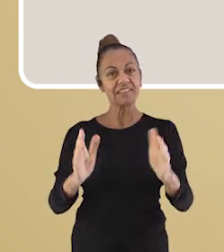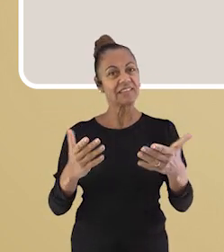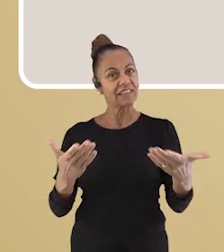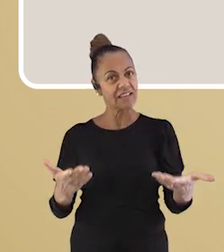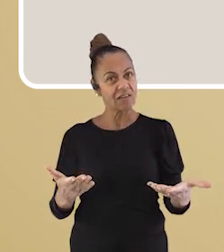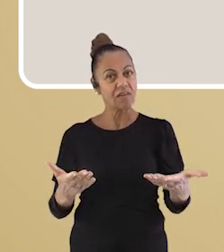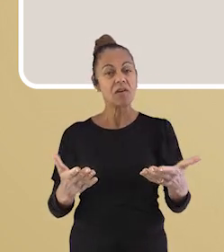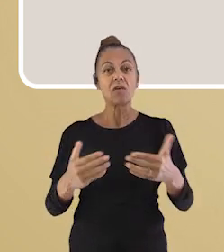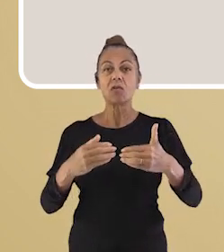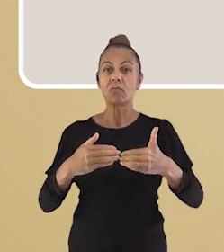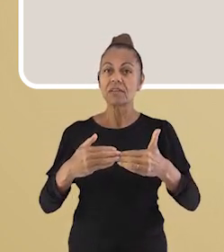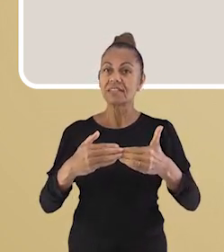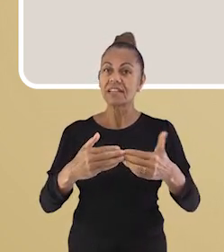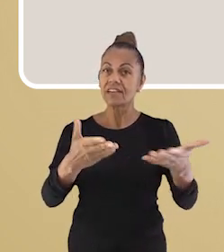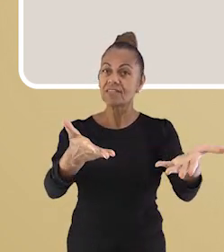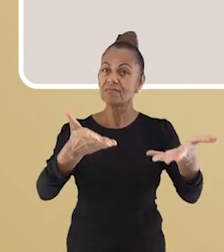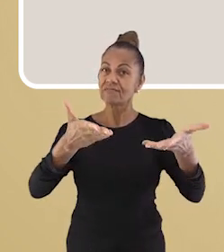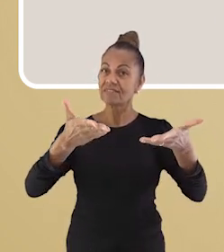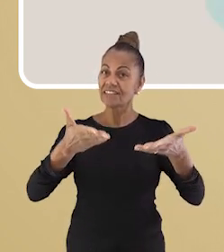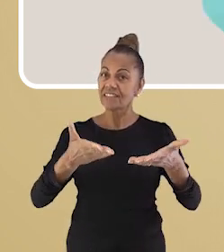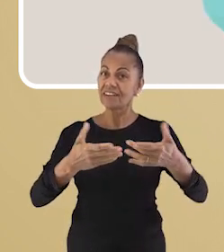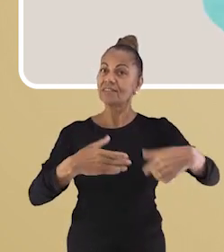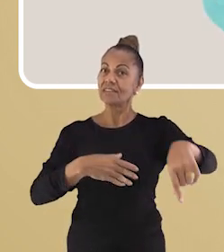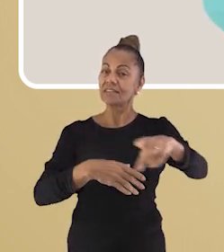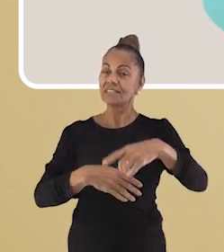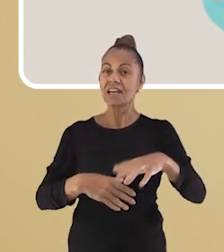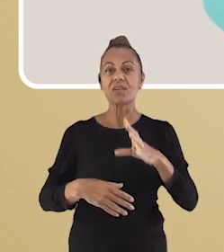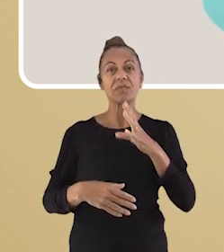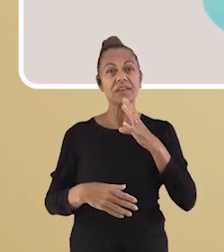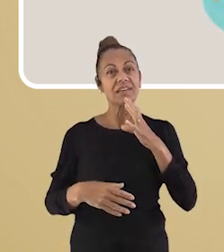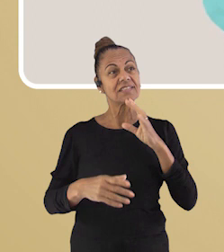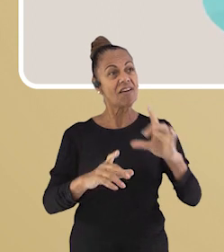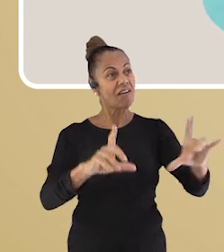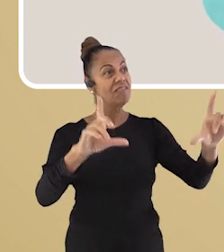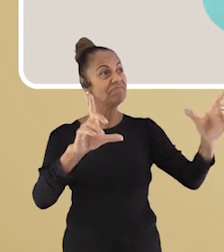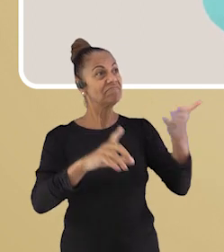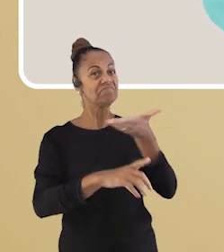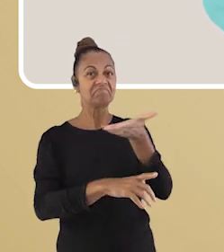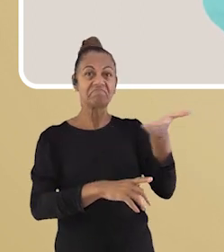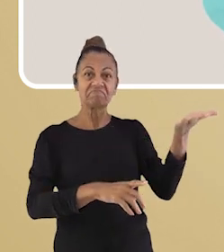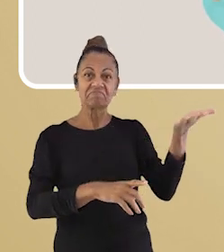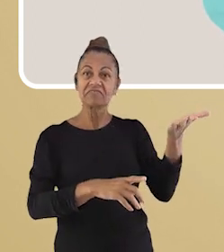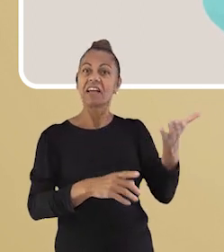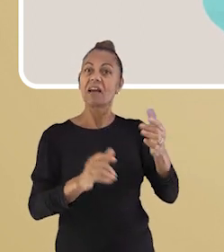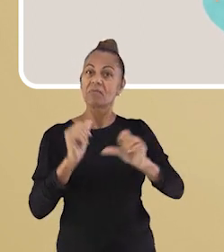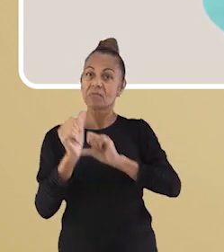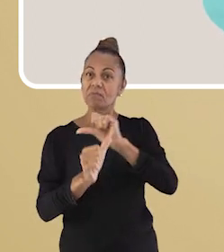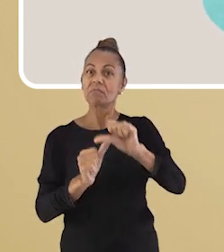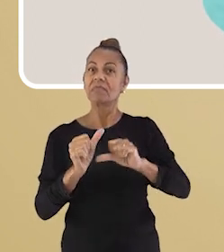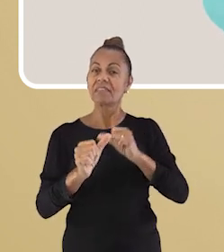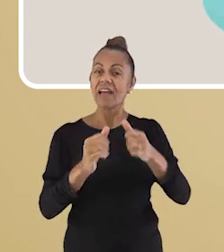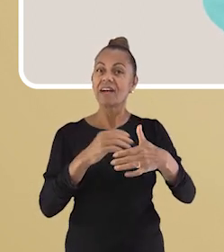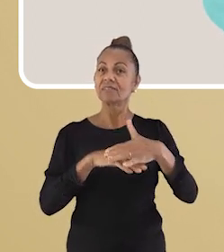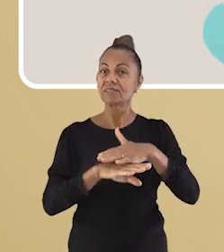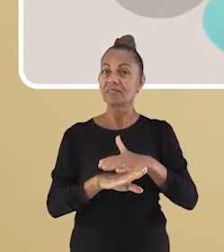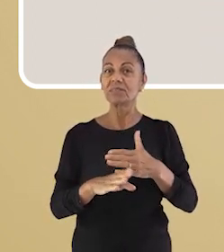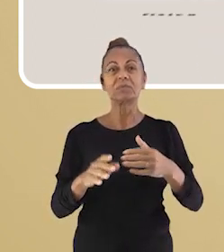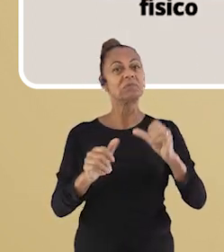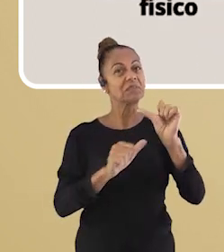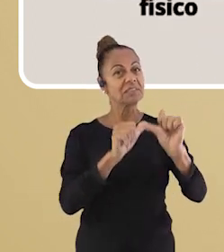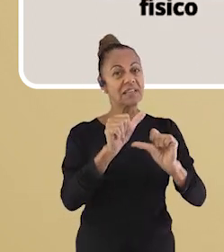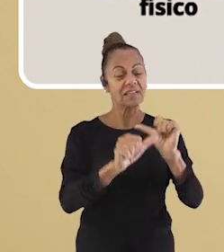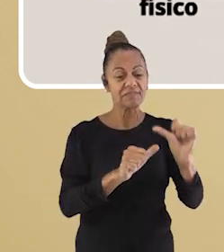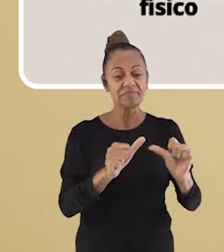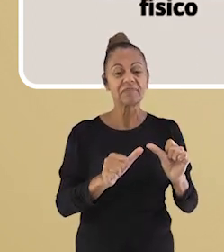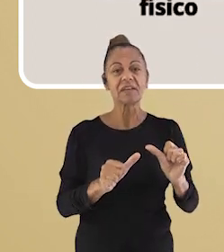alguém a se mexer mais? O Ministério do Esporte convida você a conhecer melhor este quadro e, quem sabe, mudar os seus